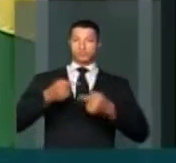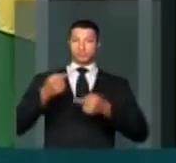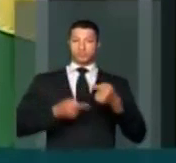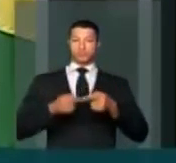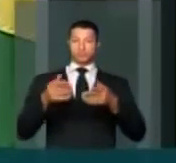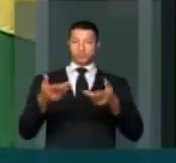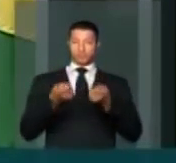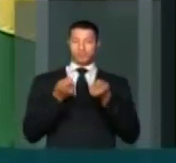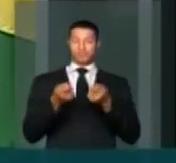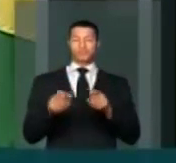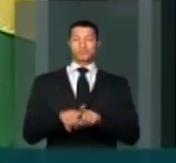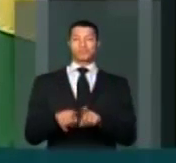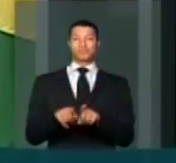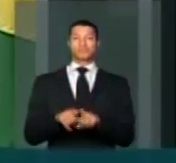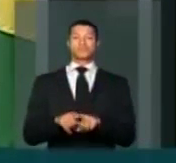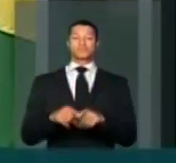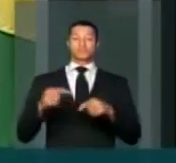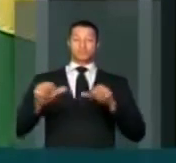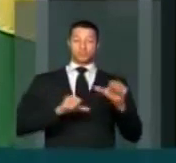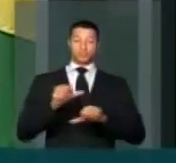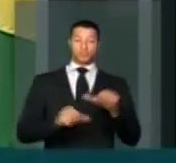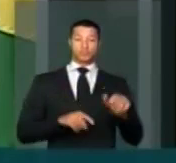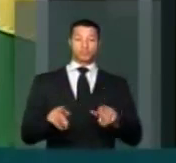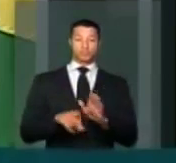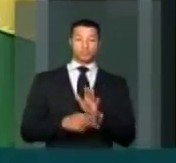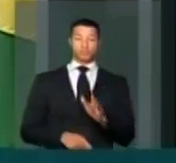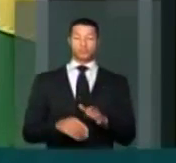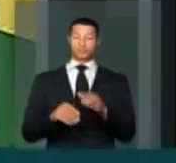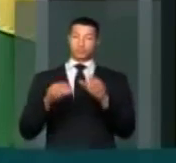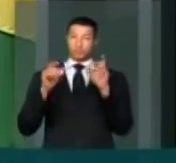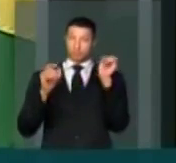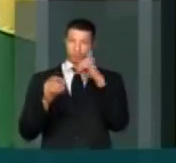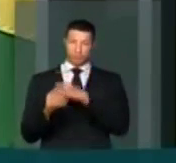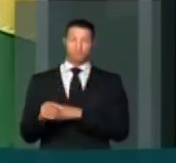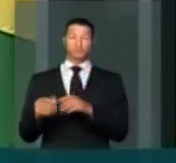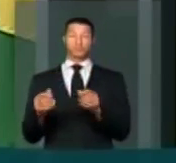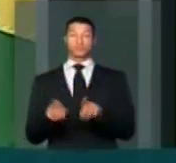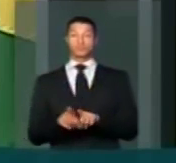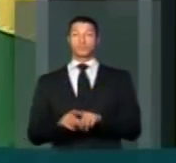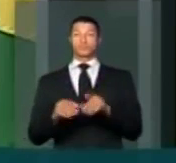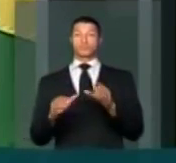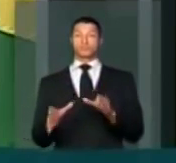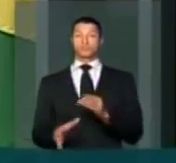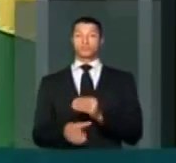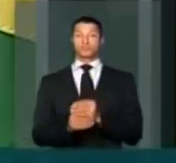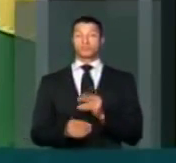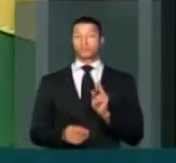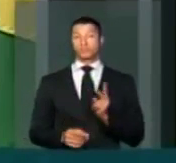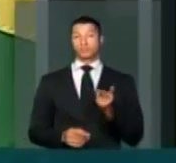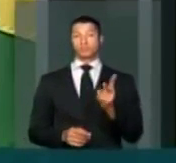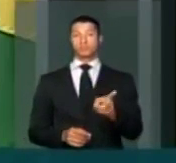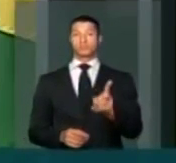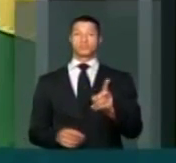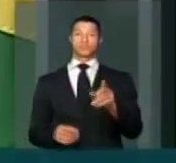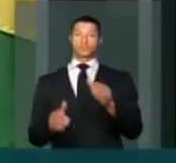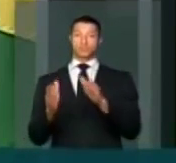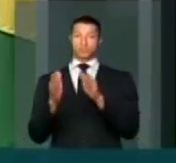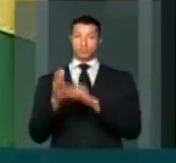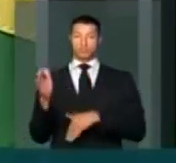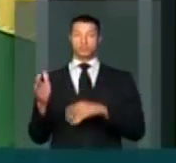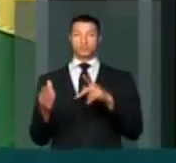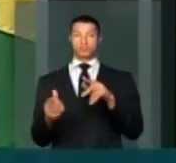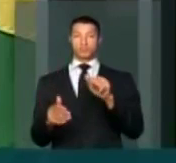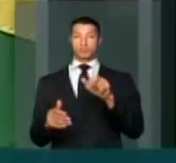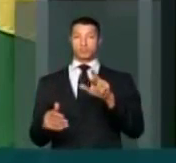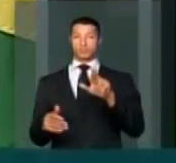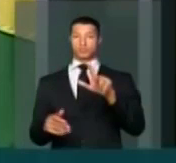as rédeas das reformas proteladas, pois o déficit legislativo longamente acumulado sempre será debitado à conta do